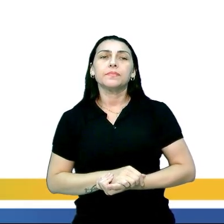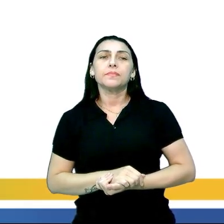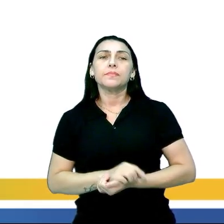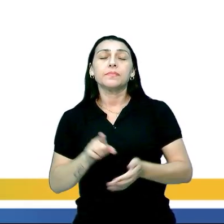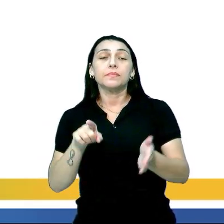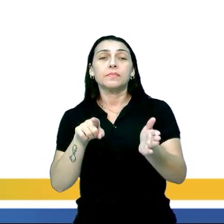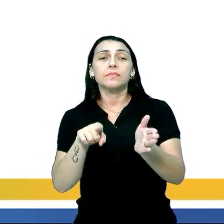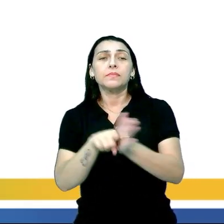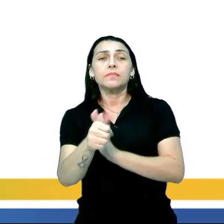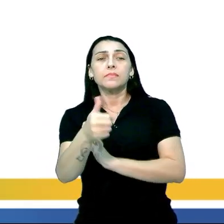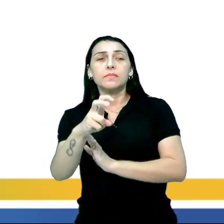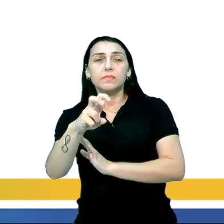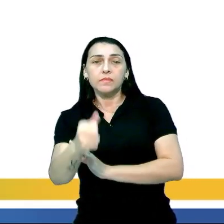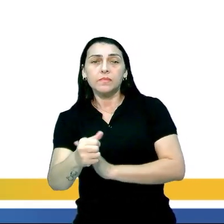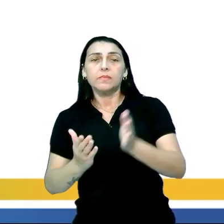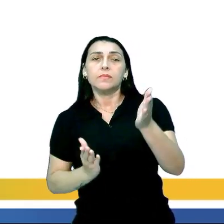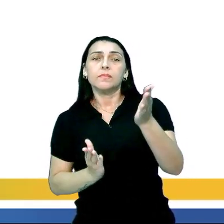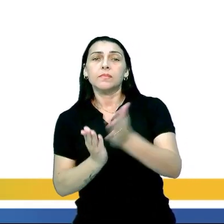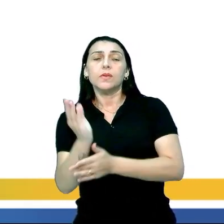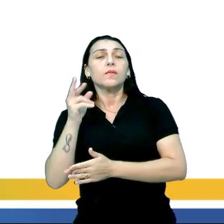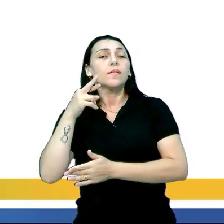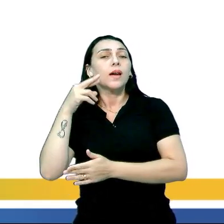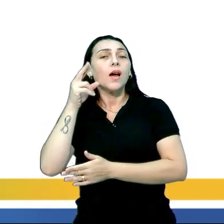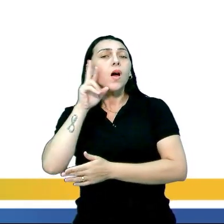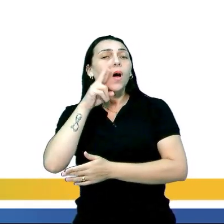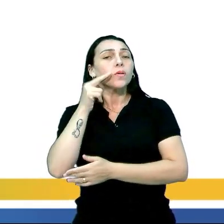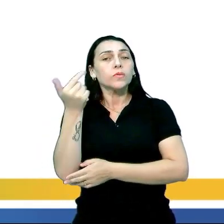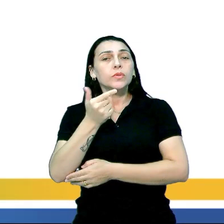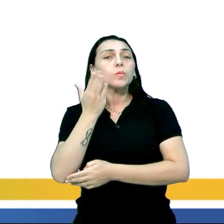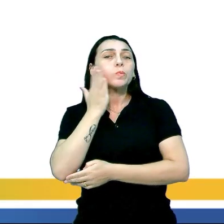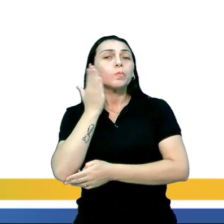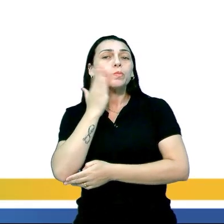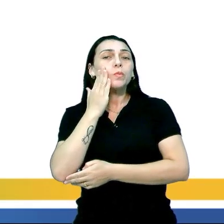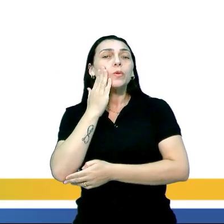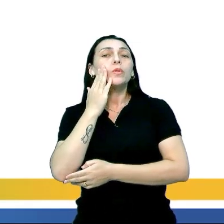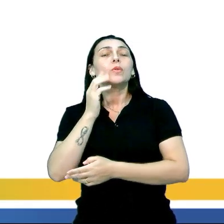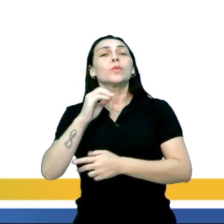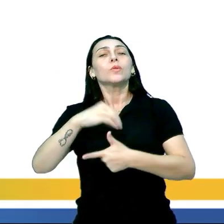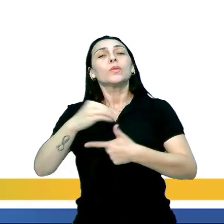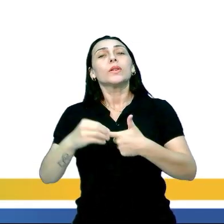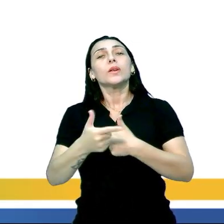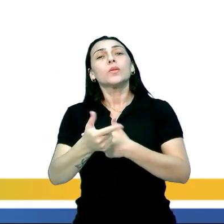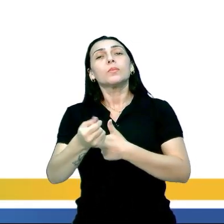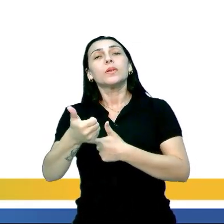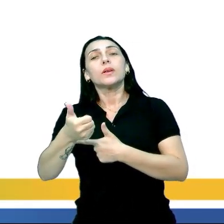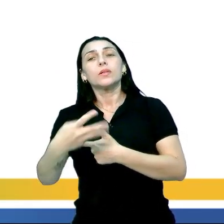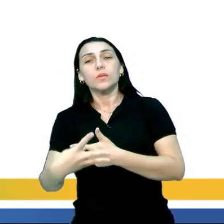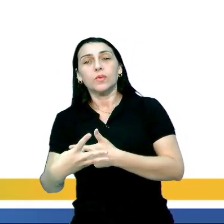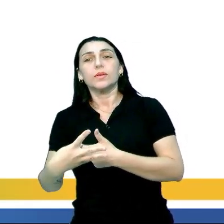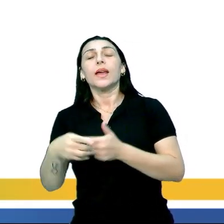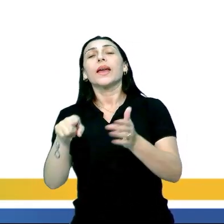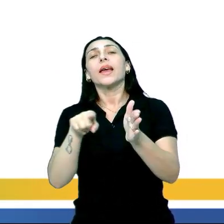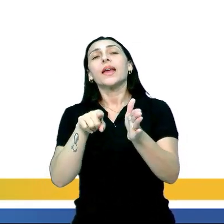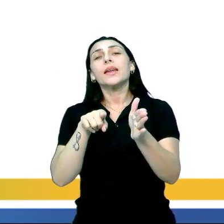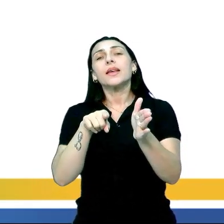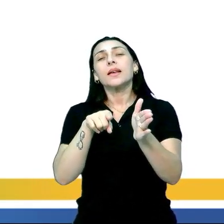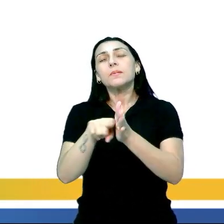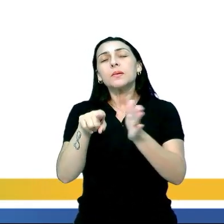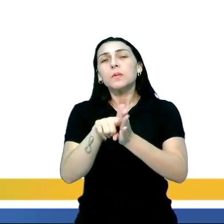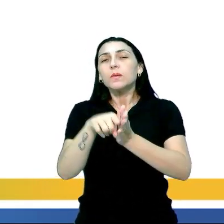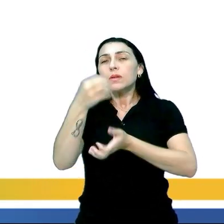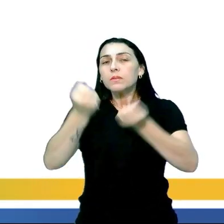Questão 154, prova rosa do segundo dia do Enem 2014. Essa questão é comentada.